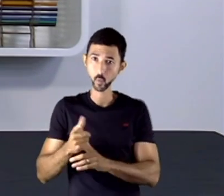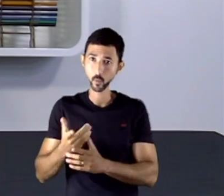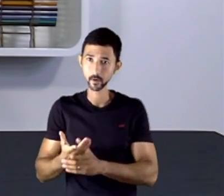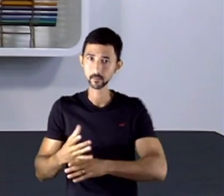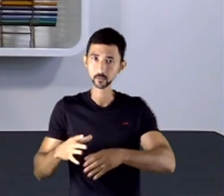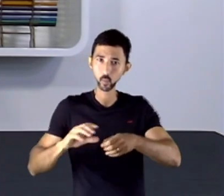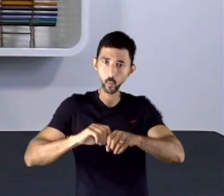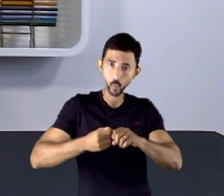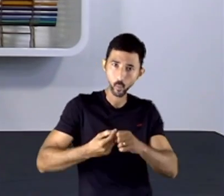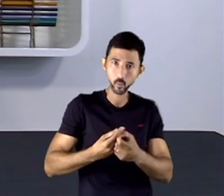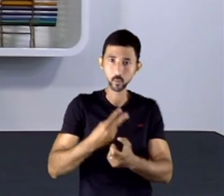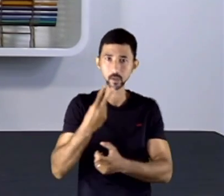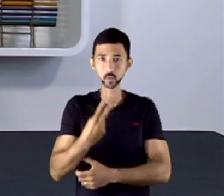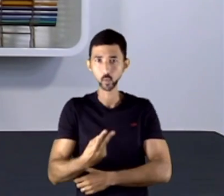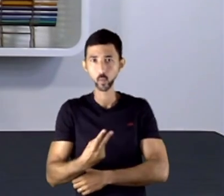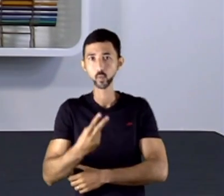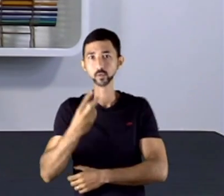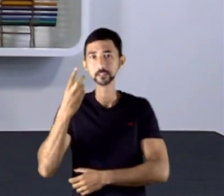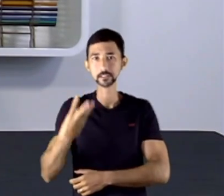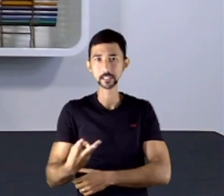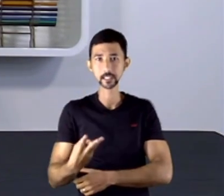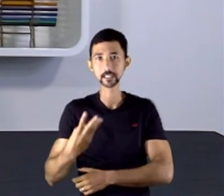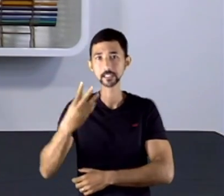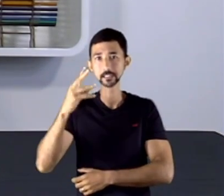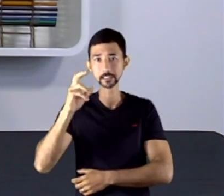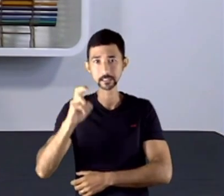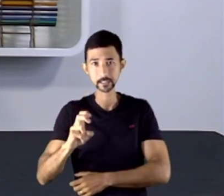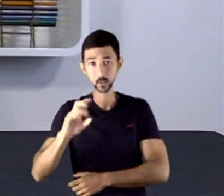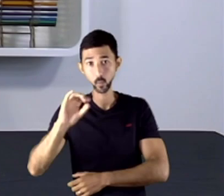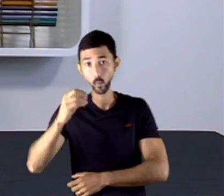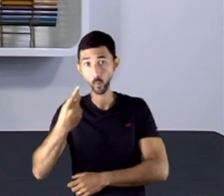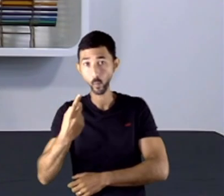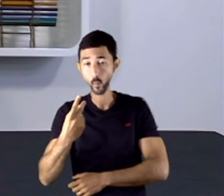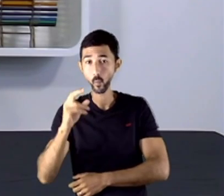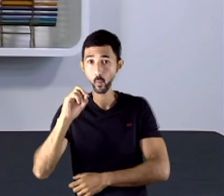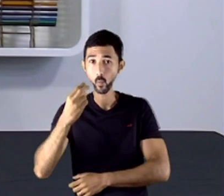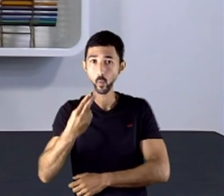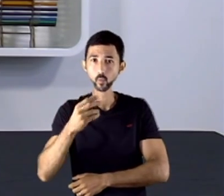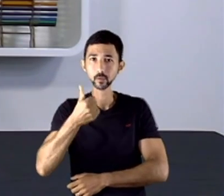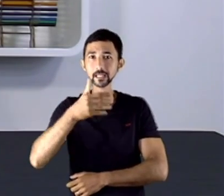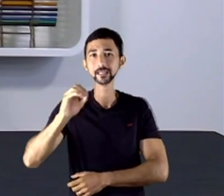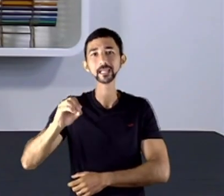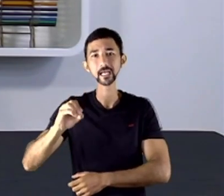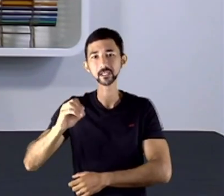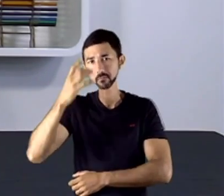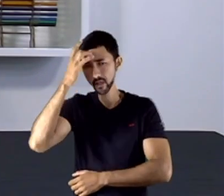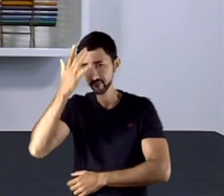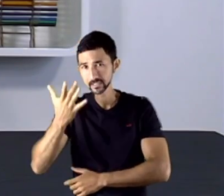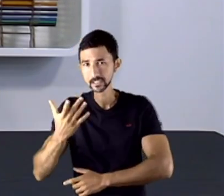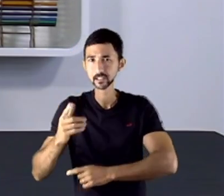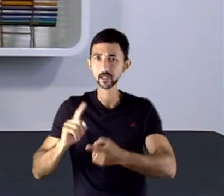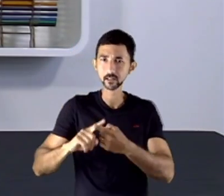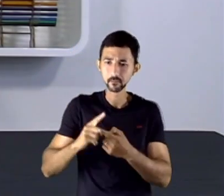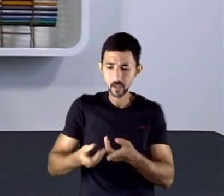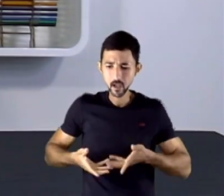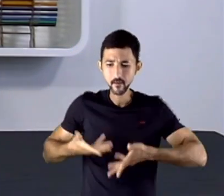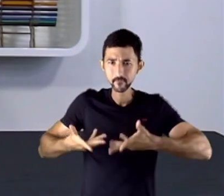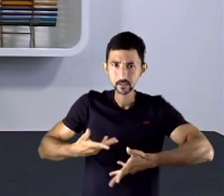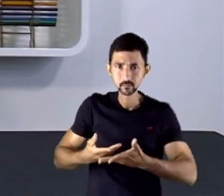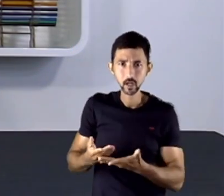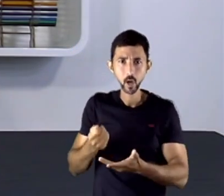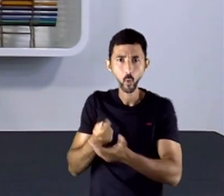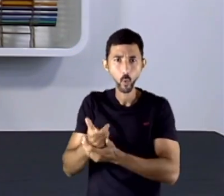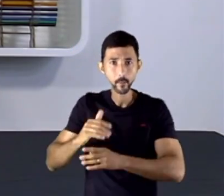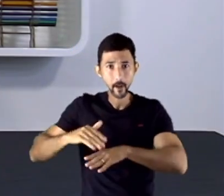grupos de 2, de 3, de 5 ou de 10. Que é para facilitar e também para estimular